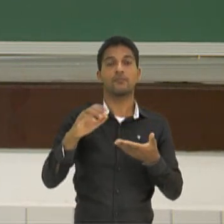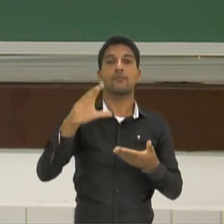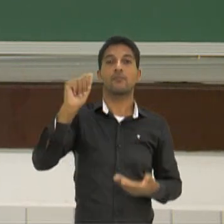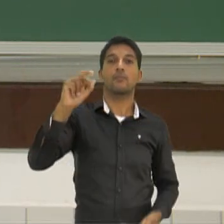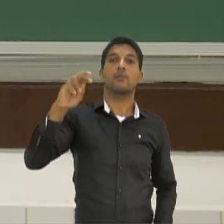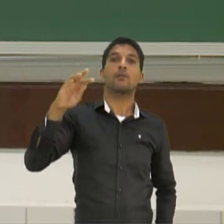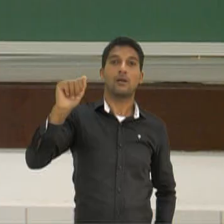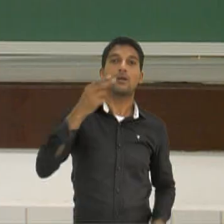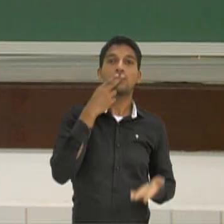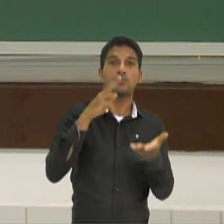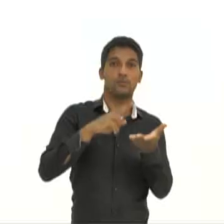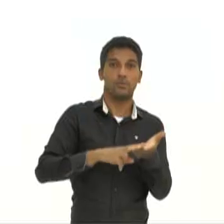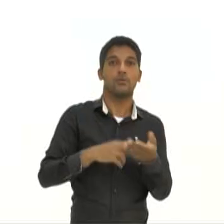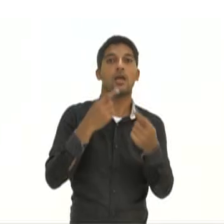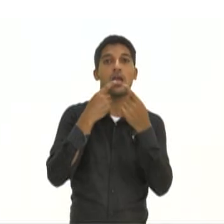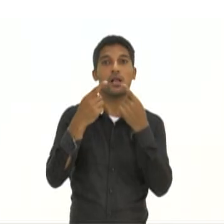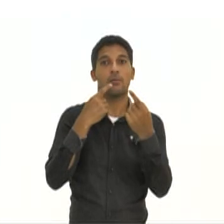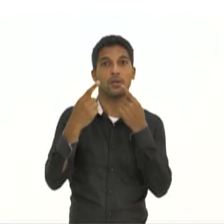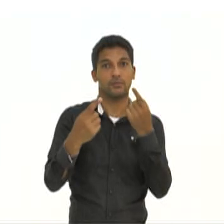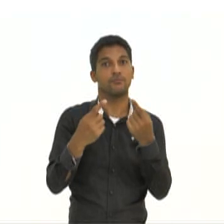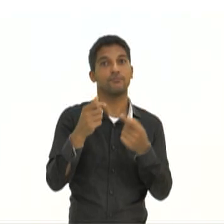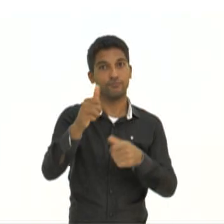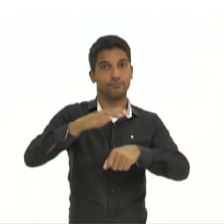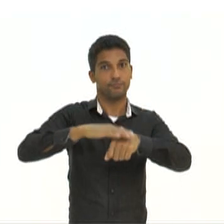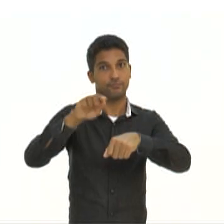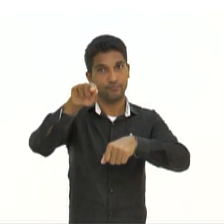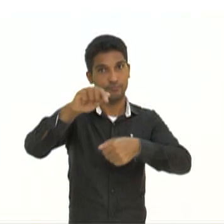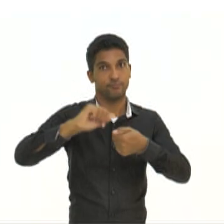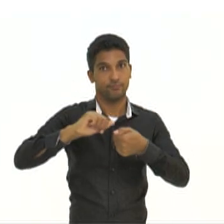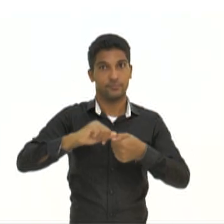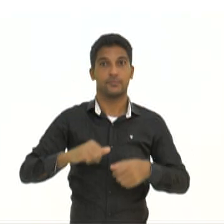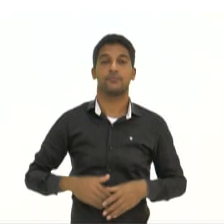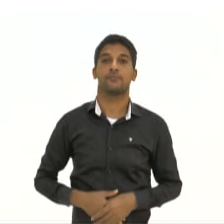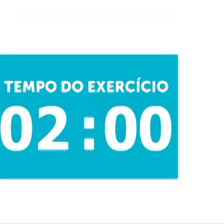ok? Um tempo, então, para vocês fazerem esse exercício.